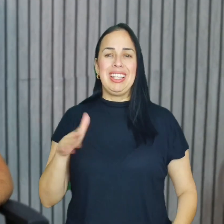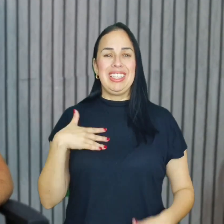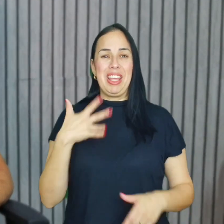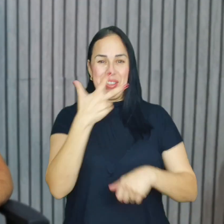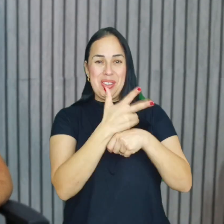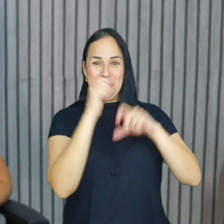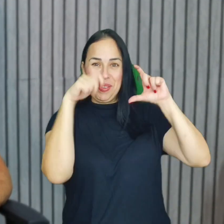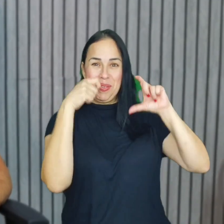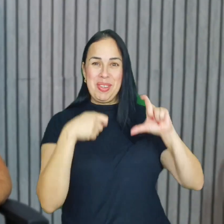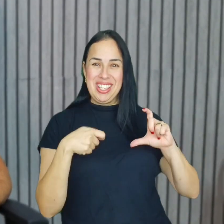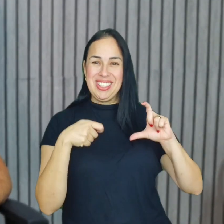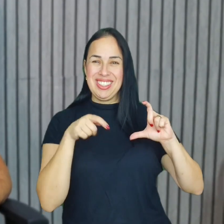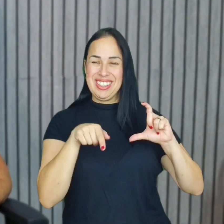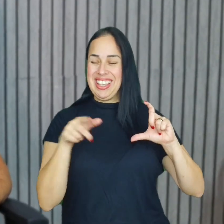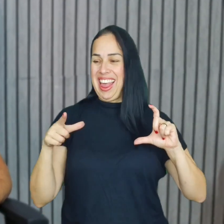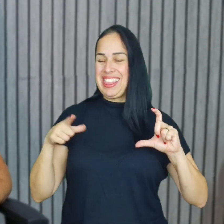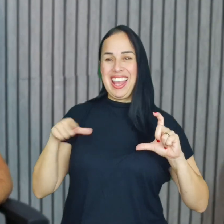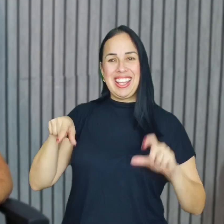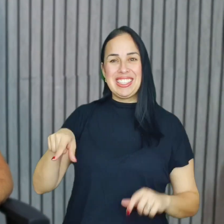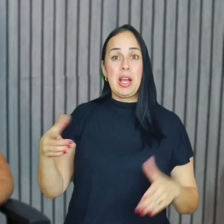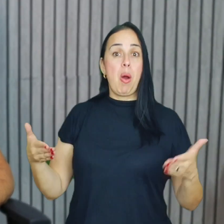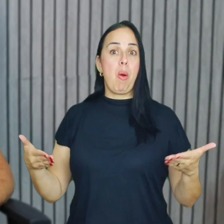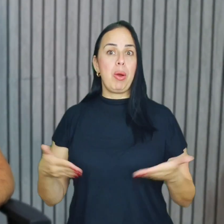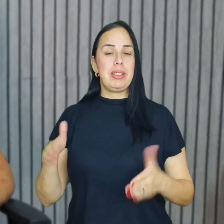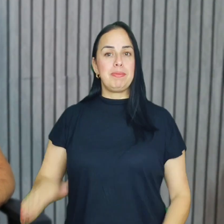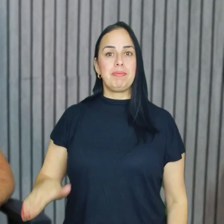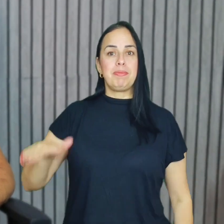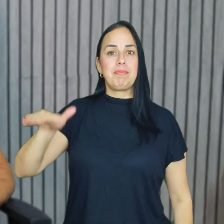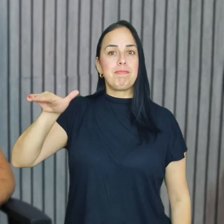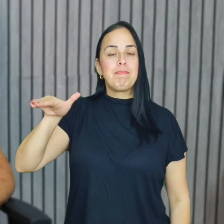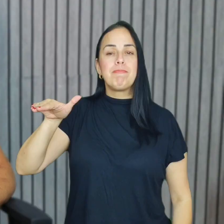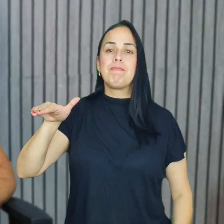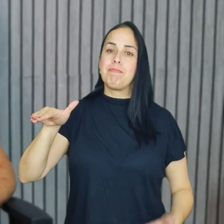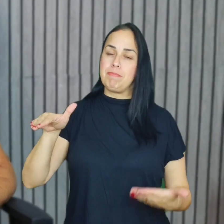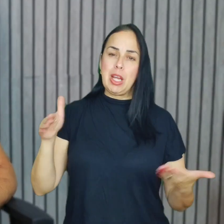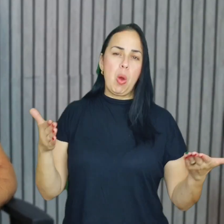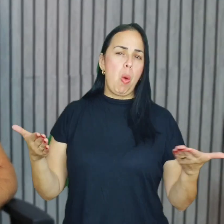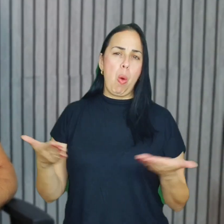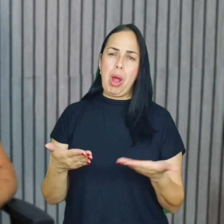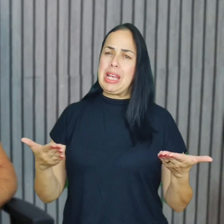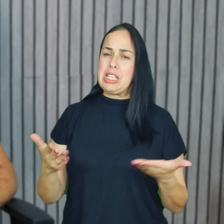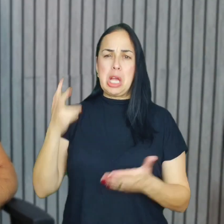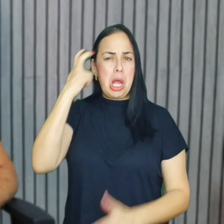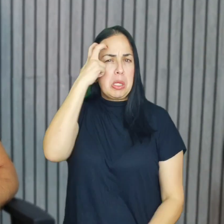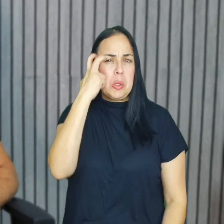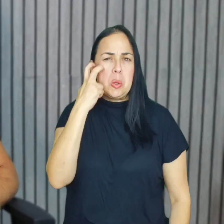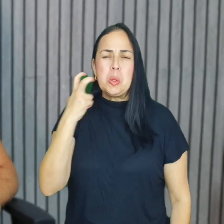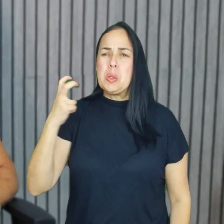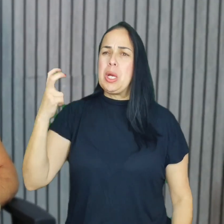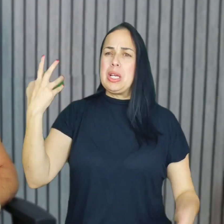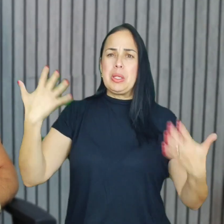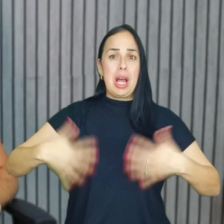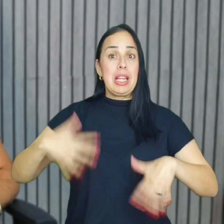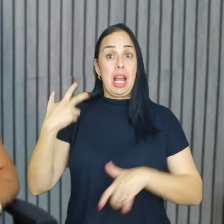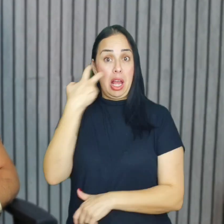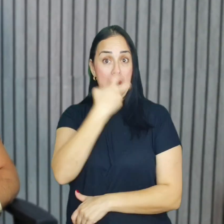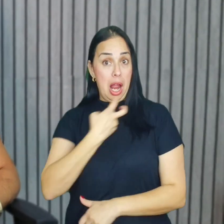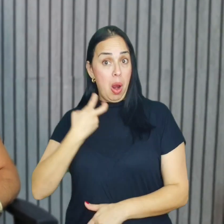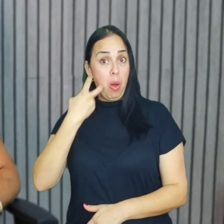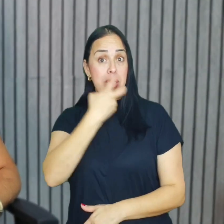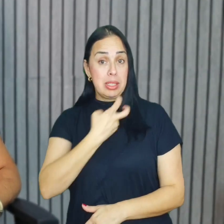aí. Hoje em dia o Davi é uma criança muito inteligente,